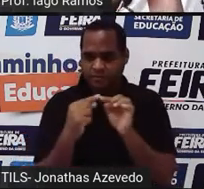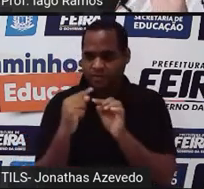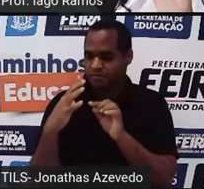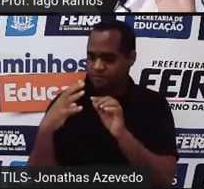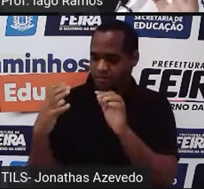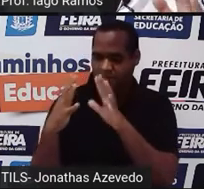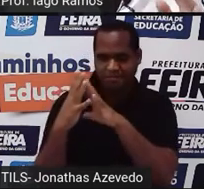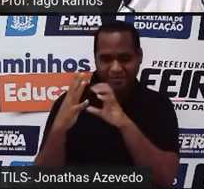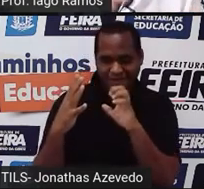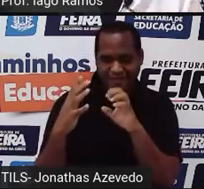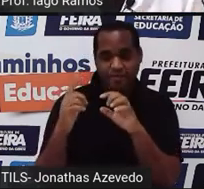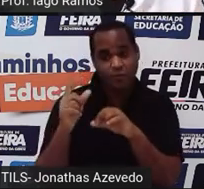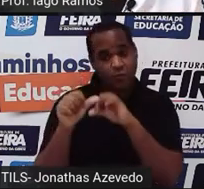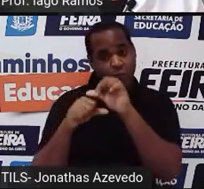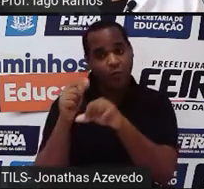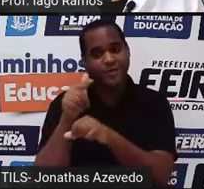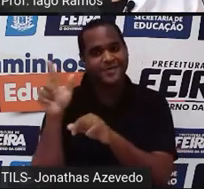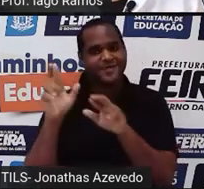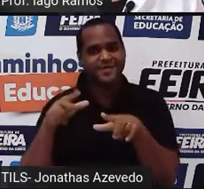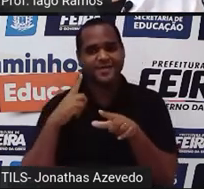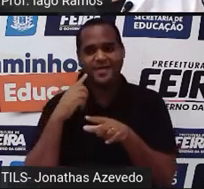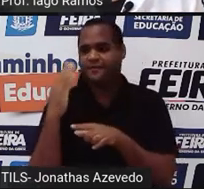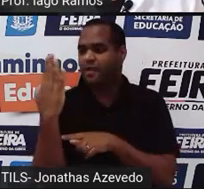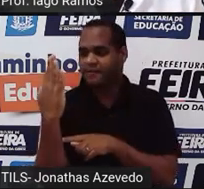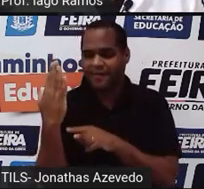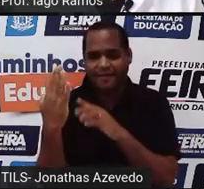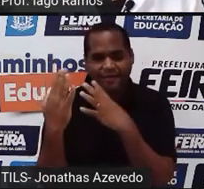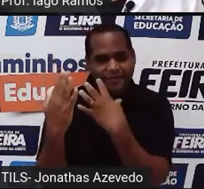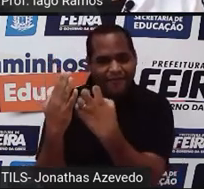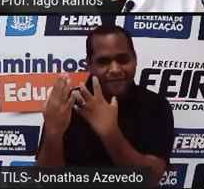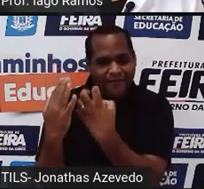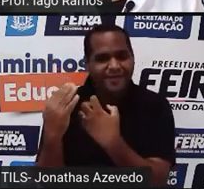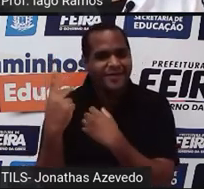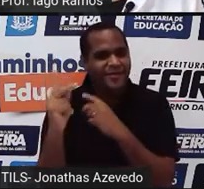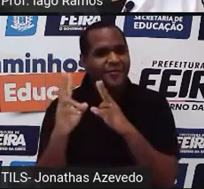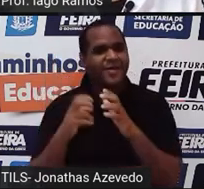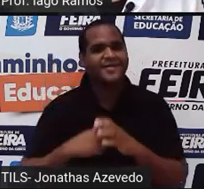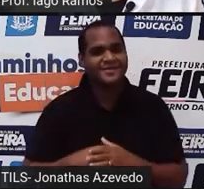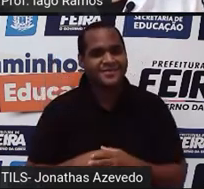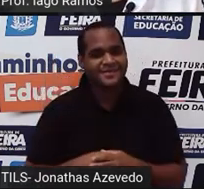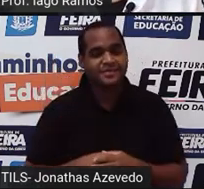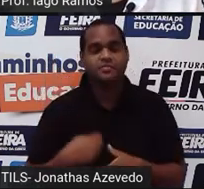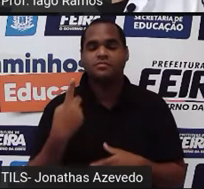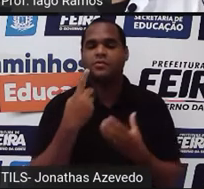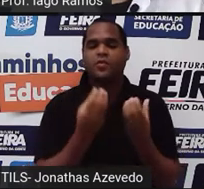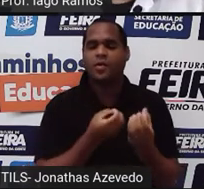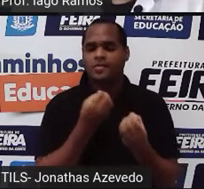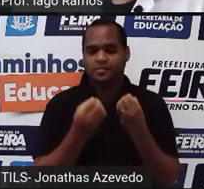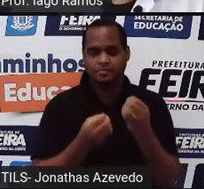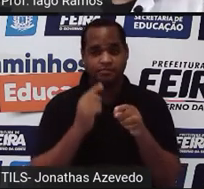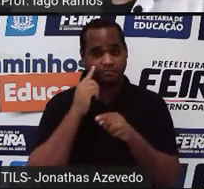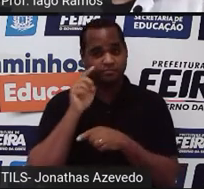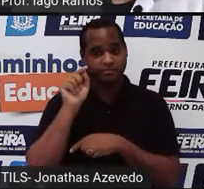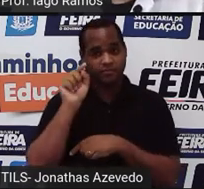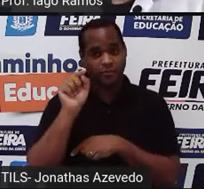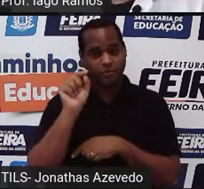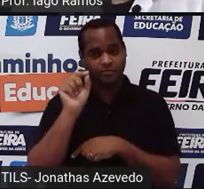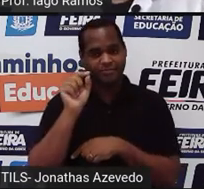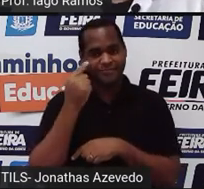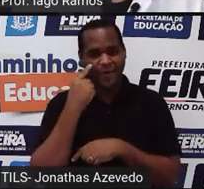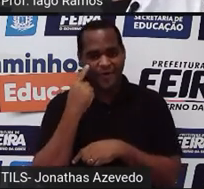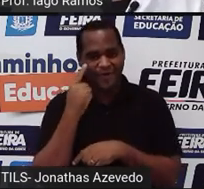espelho. E do outro lado vai aparecer a sua imagem. E como é que a gente faz isso? A gente faz isso assim: a gente pega um ponto dessa